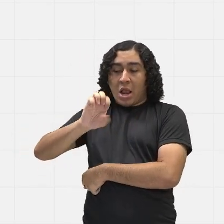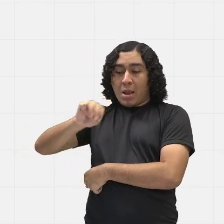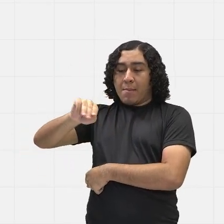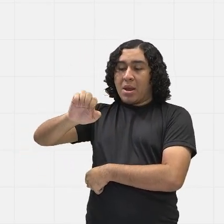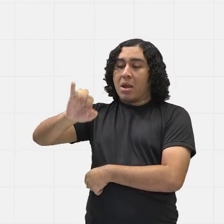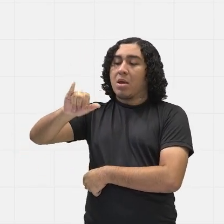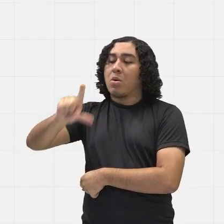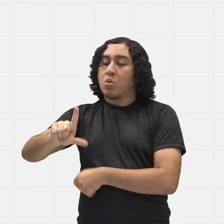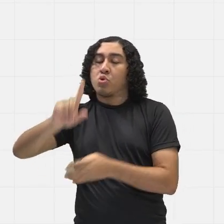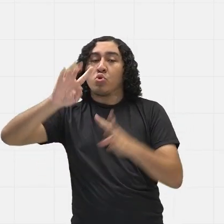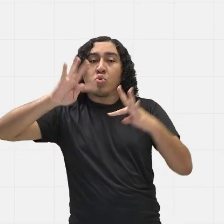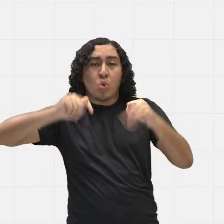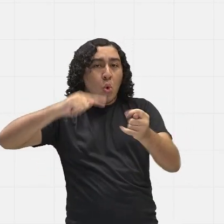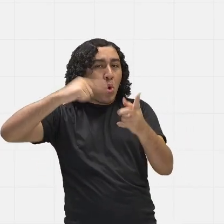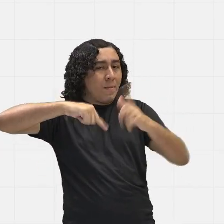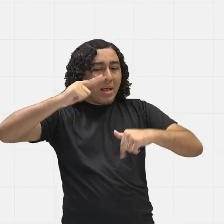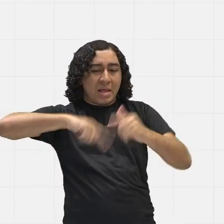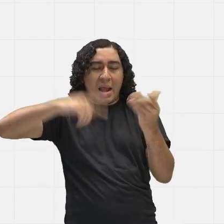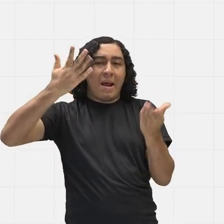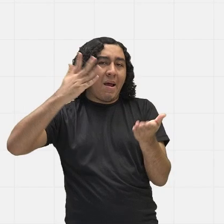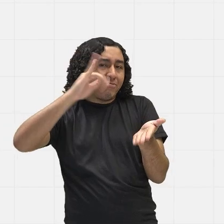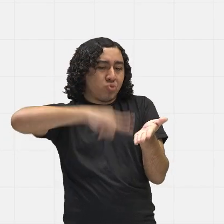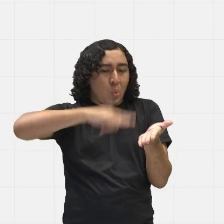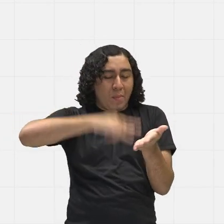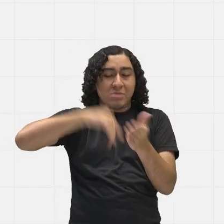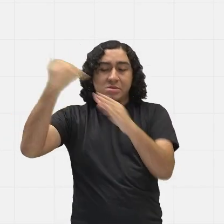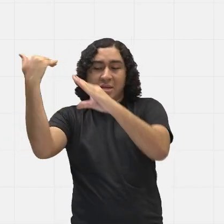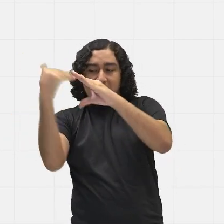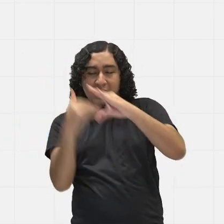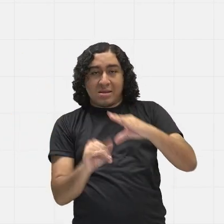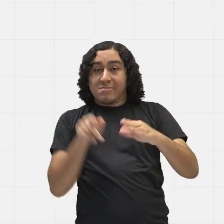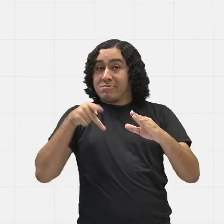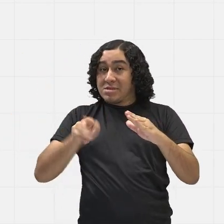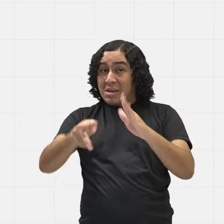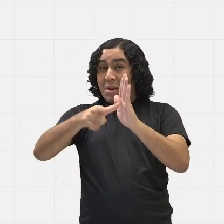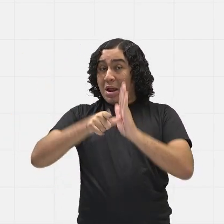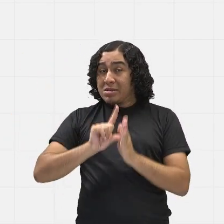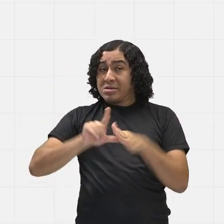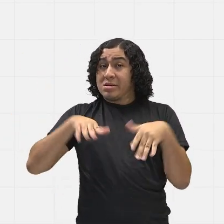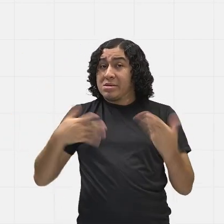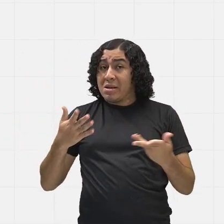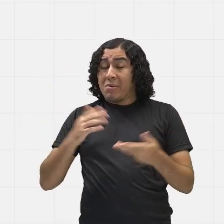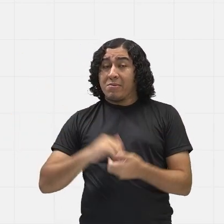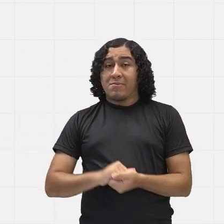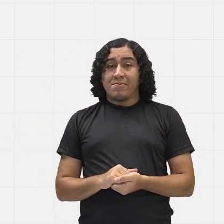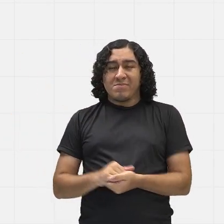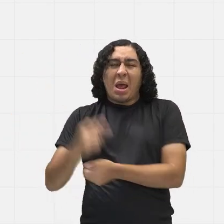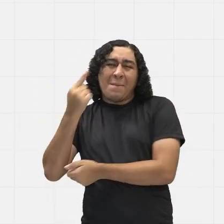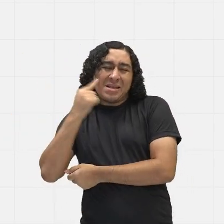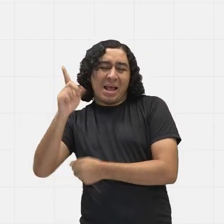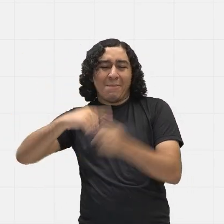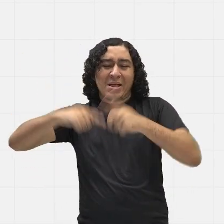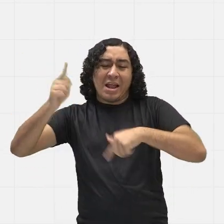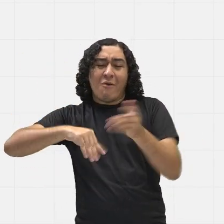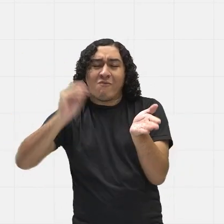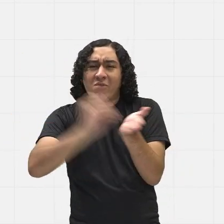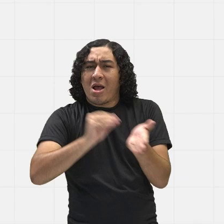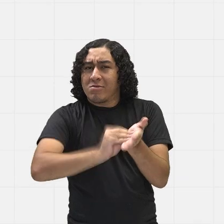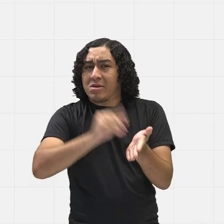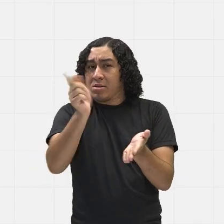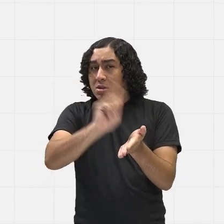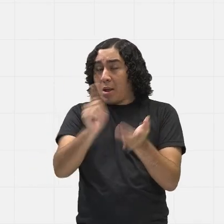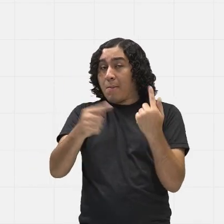material referente às transmissões de aula. Então, o professor não tem por que questionar que está sem material, porque ele